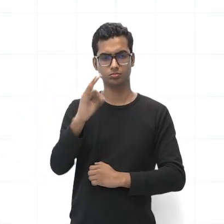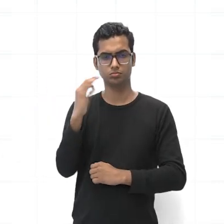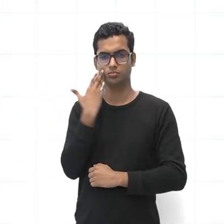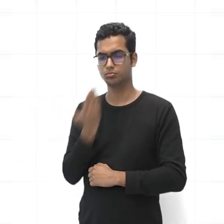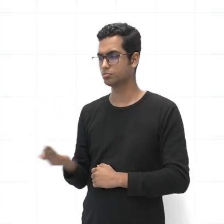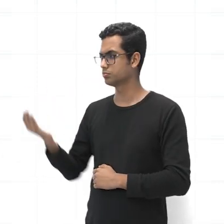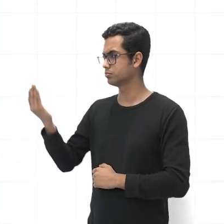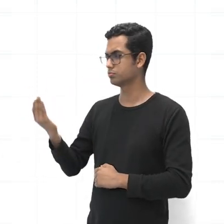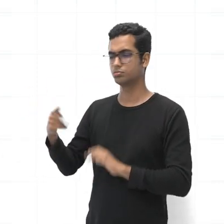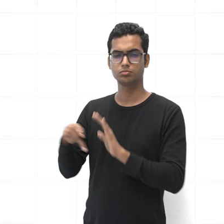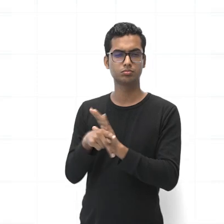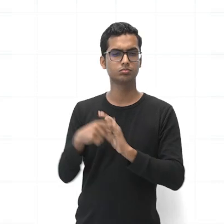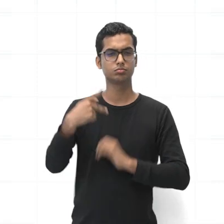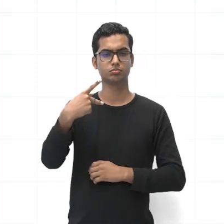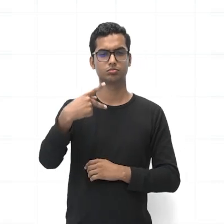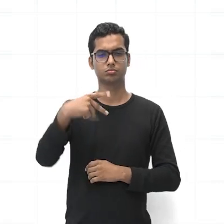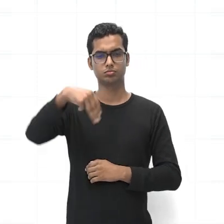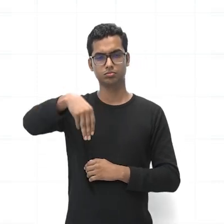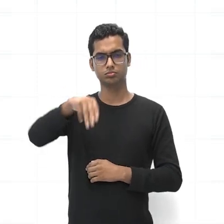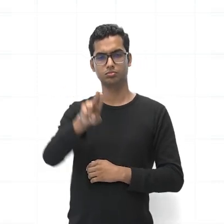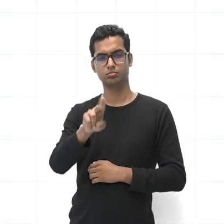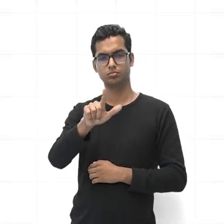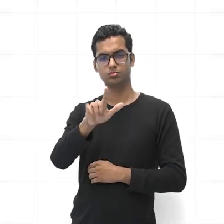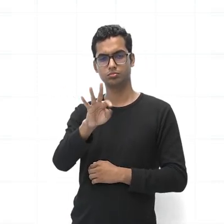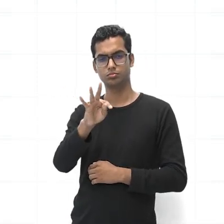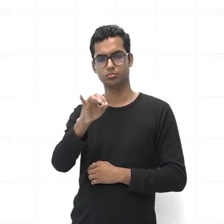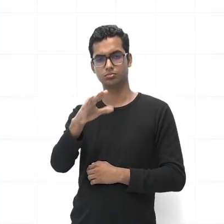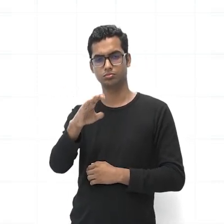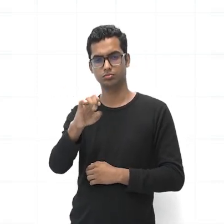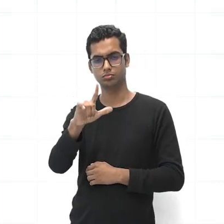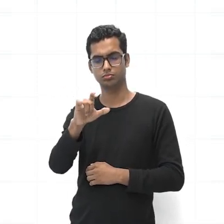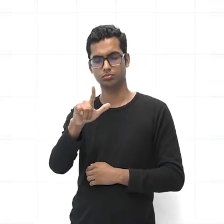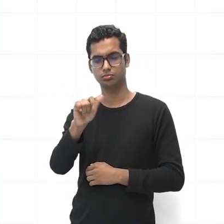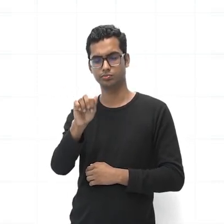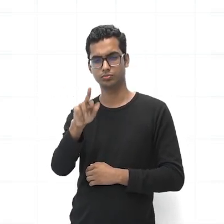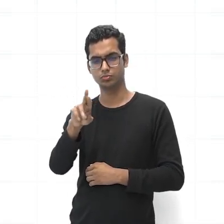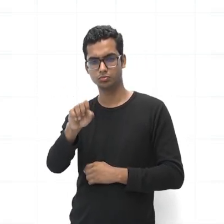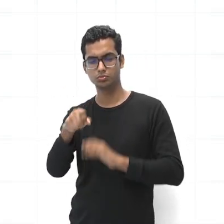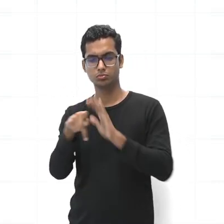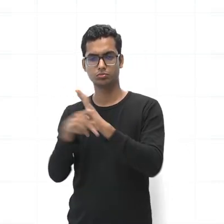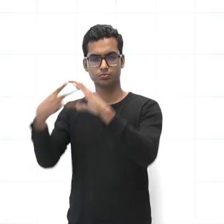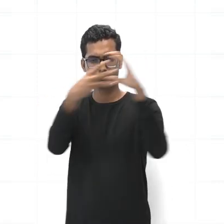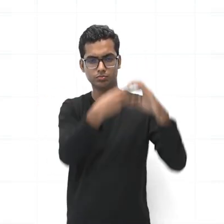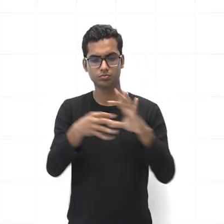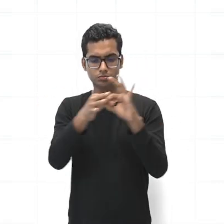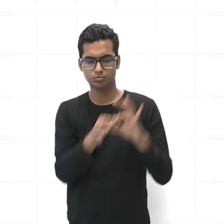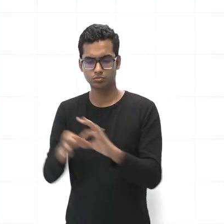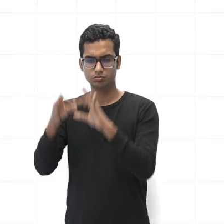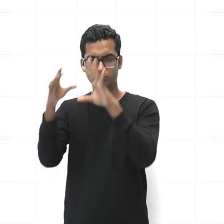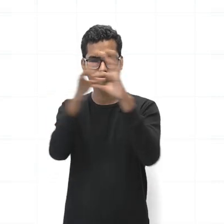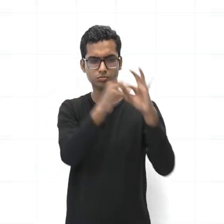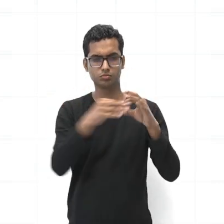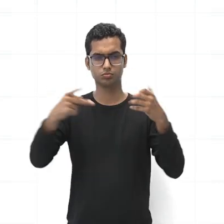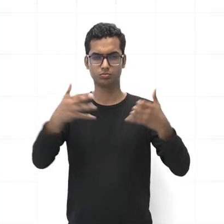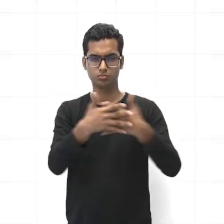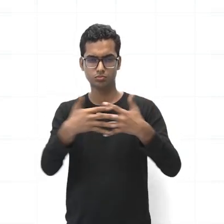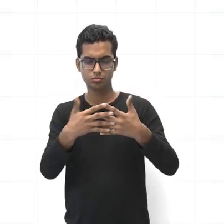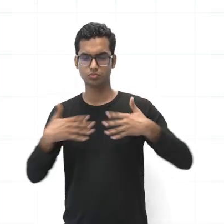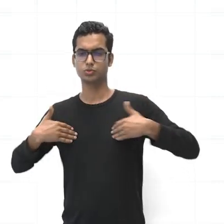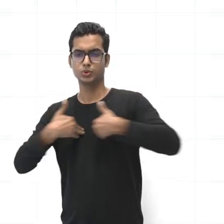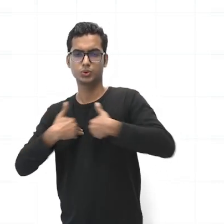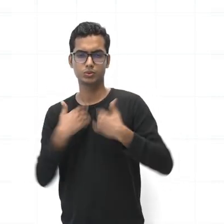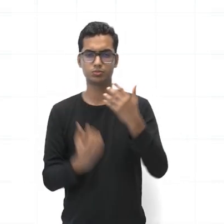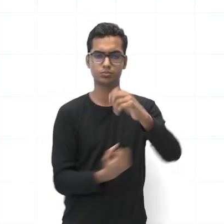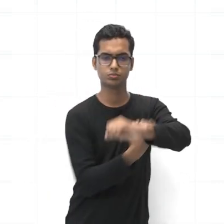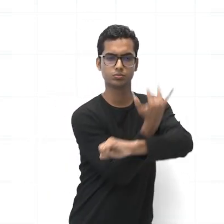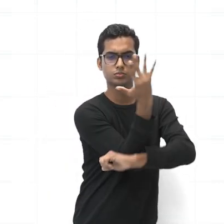multicelulares. Nesses organismos, as células podem ser agrupadas em tecidos, né? Os animais